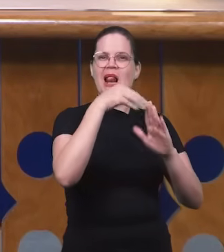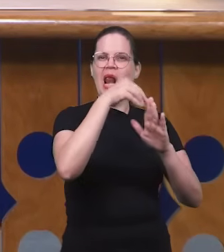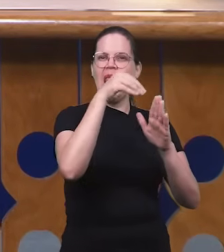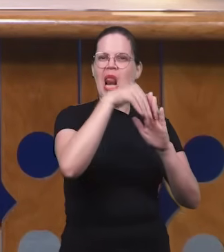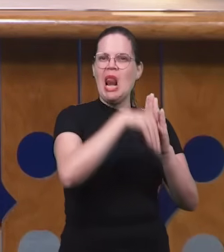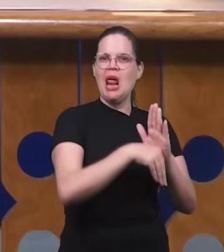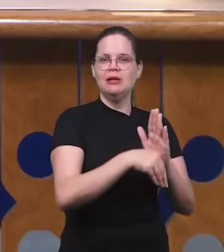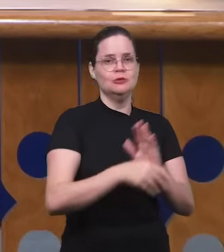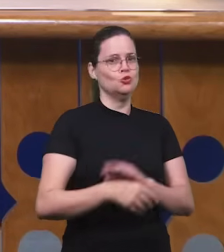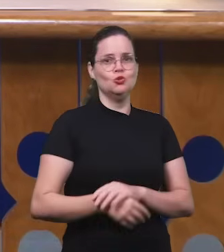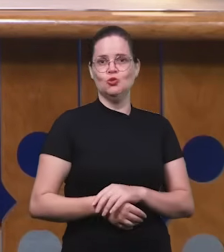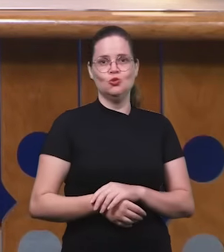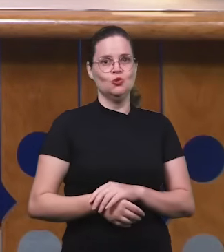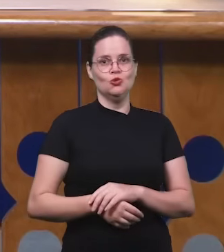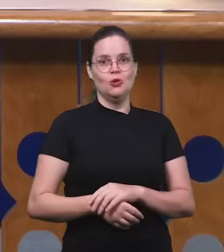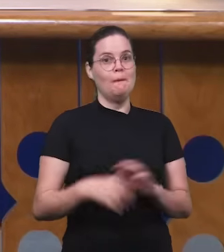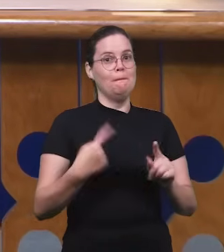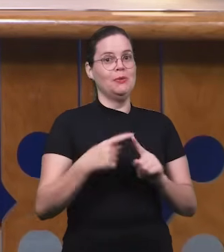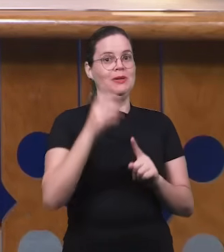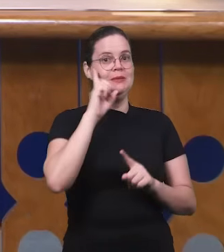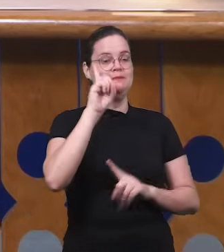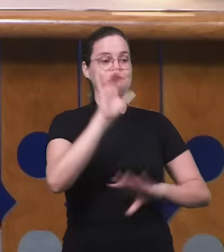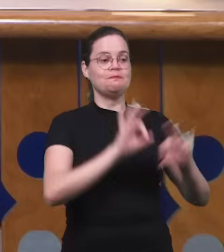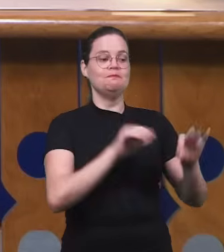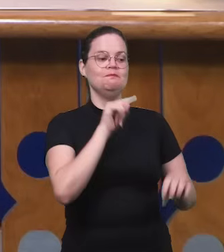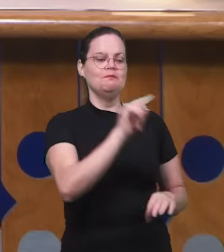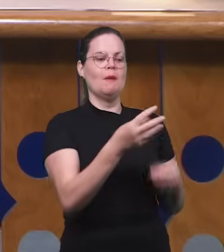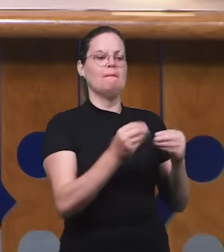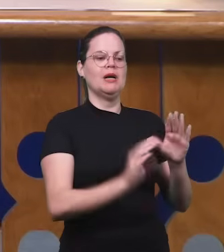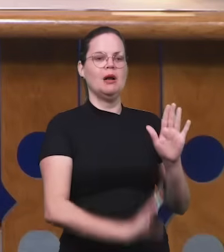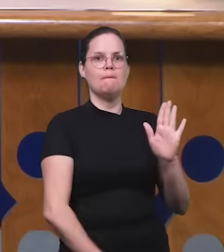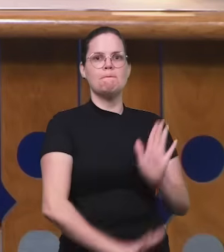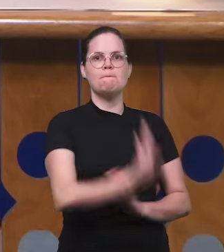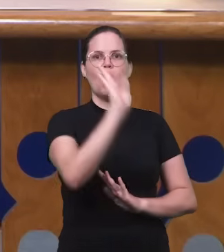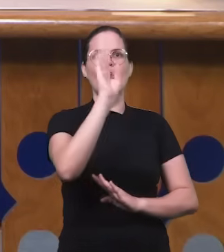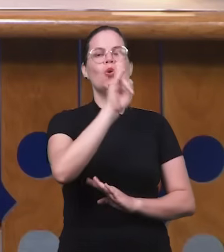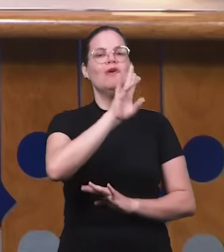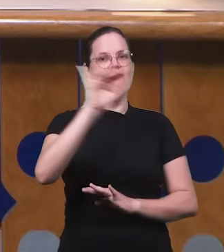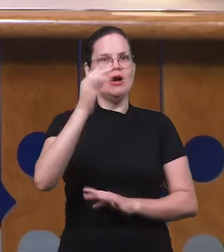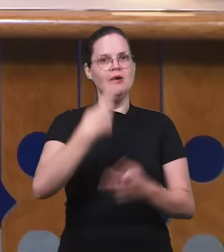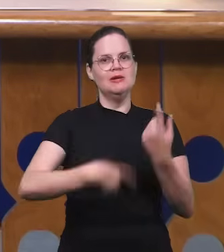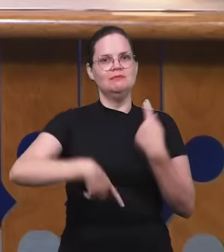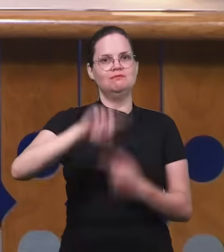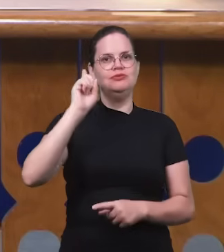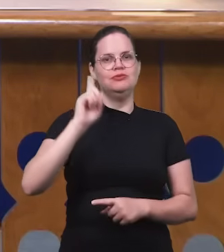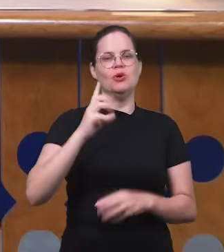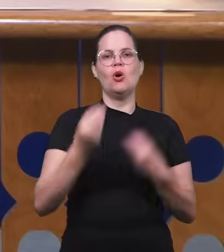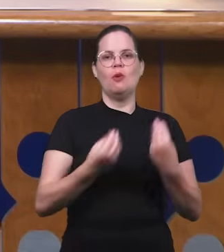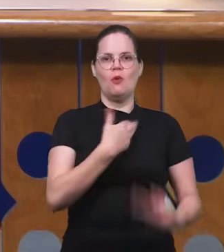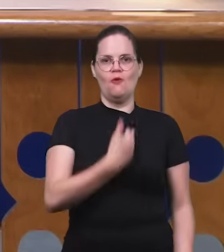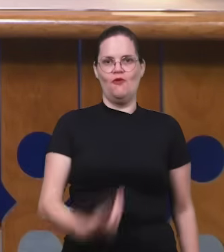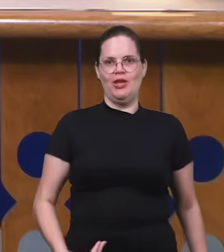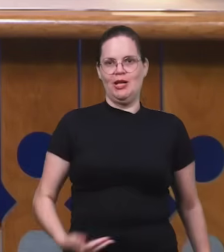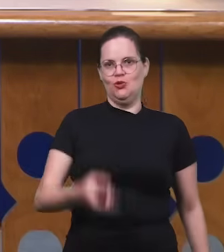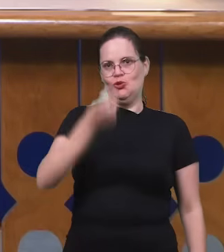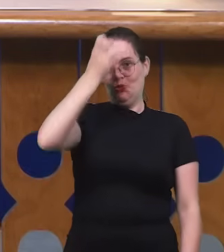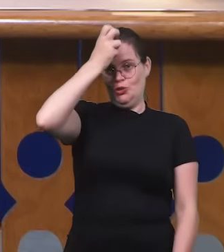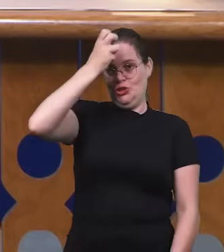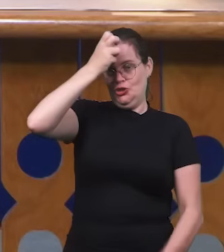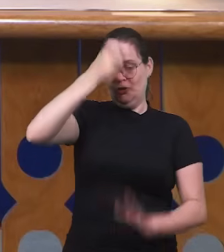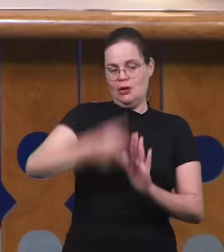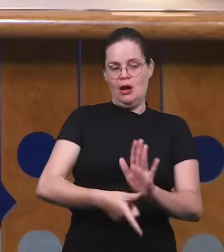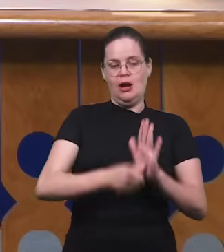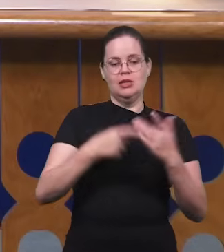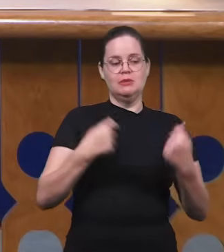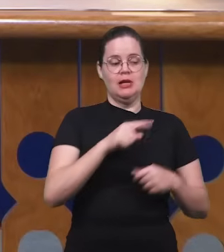estava preparando para ser governador do Egito e ele precisava passar por toda aquela maturidade profissional. E os irmãos vejam